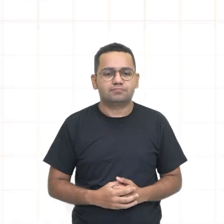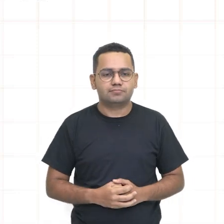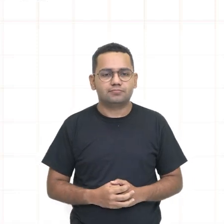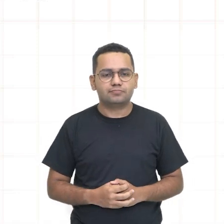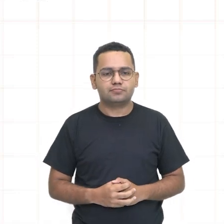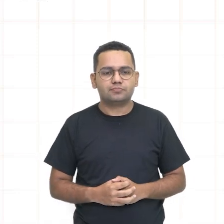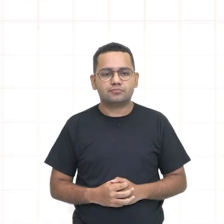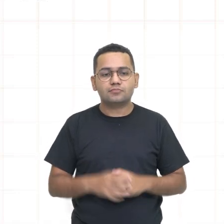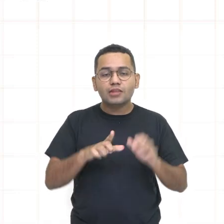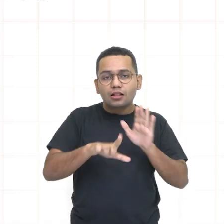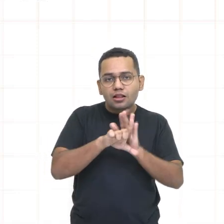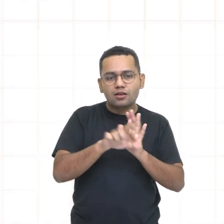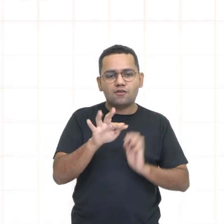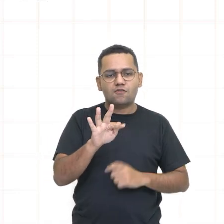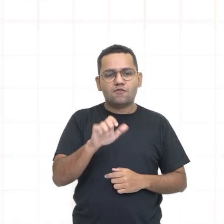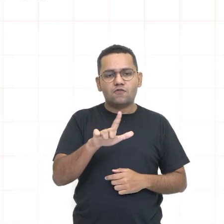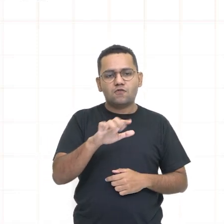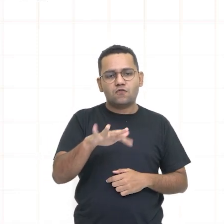a Lei Falcão, de